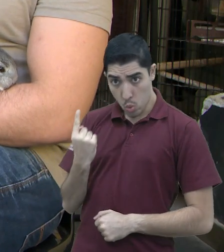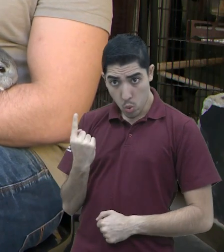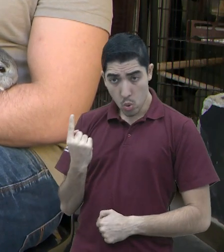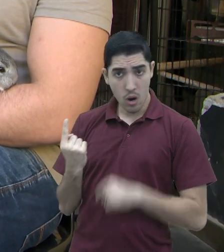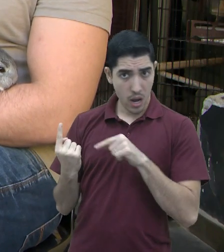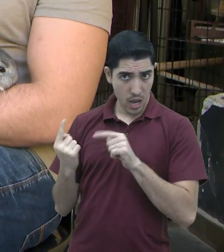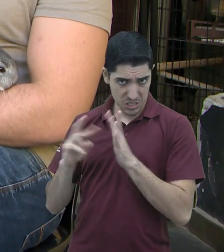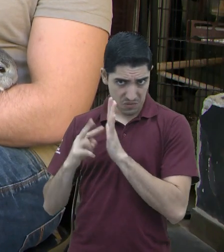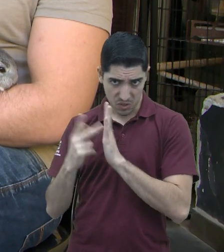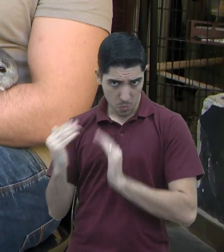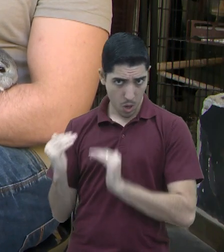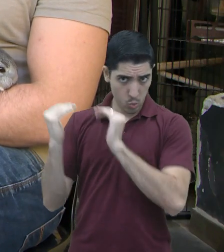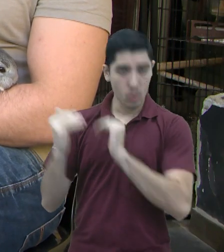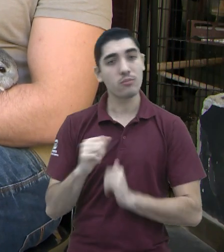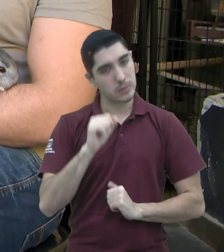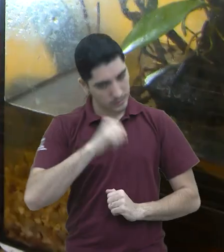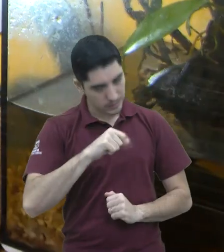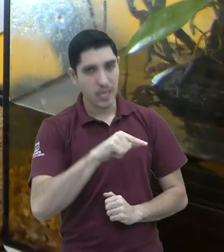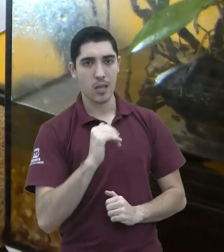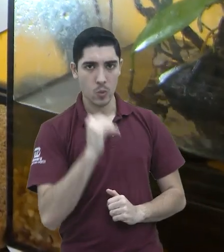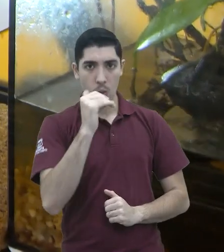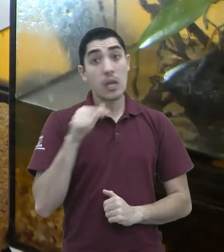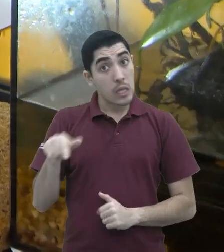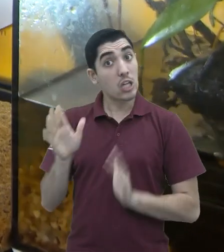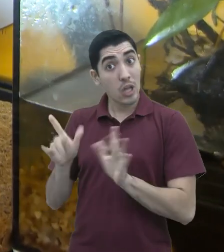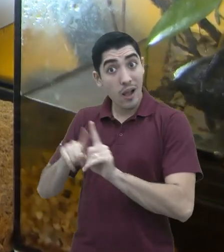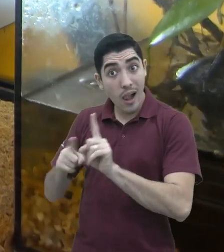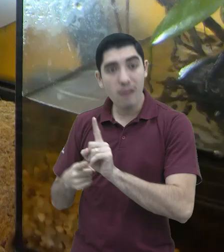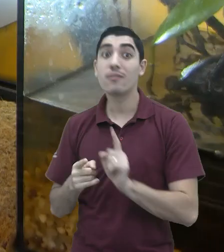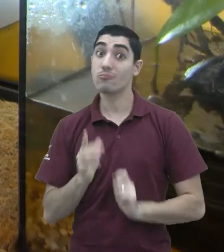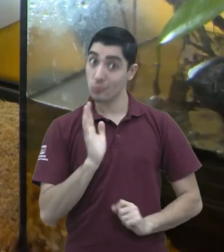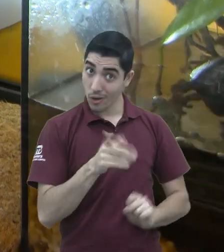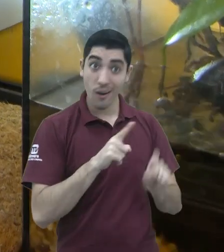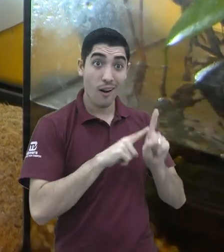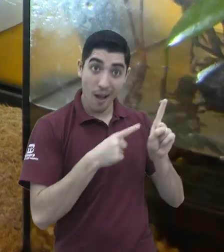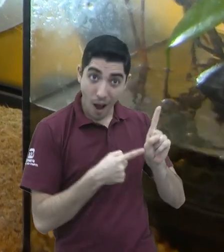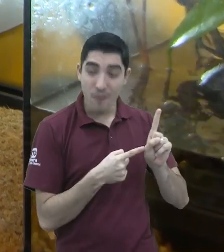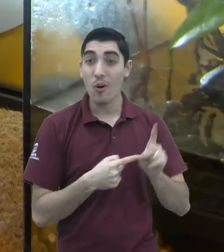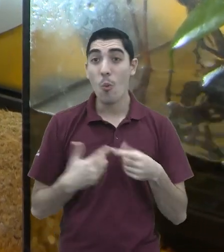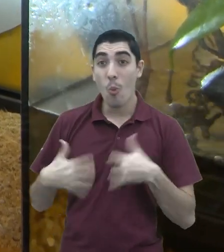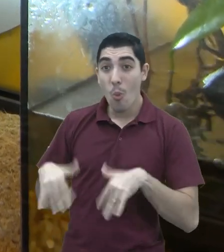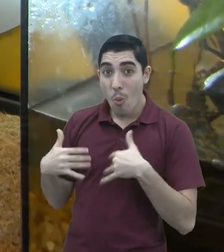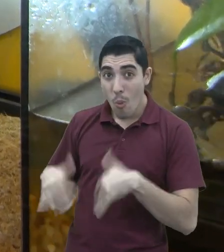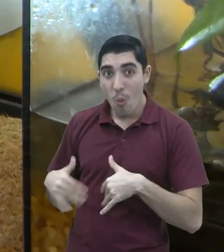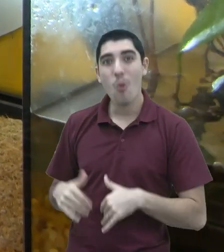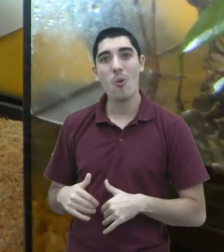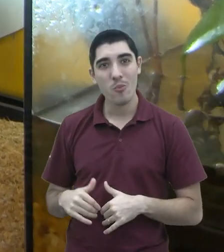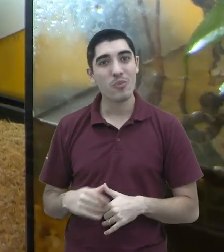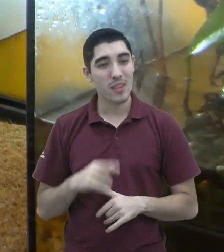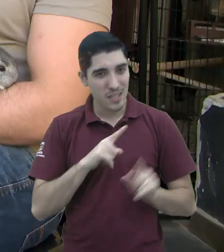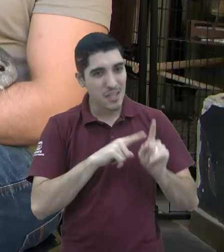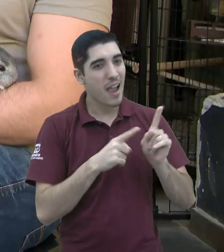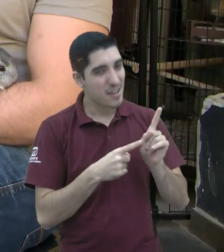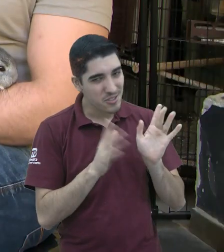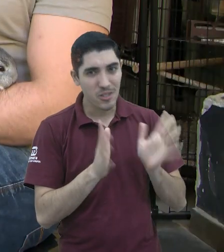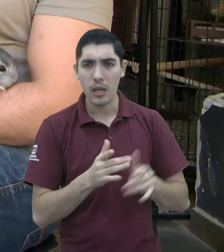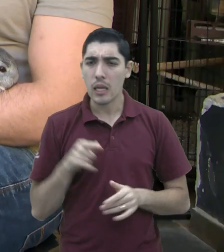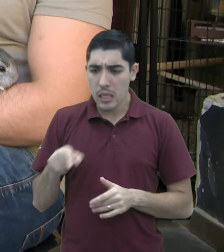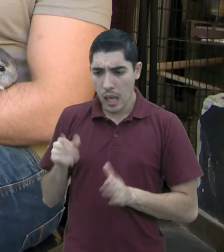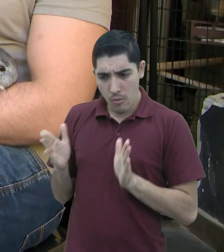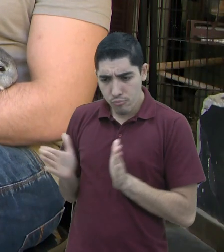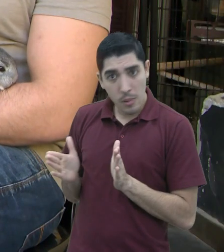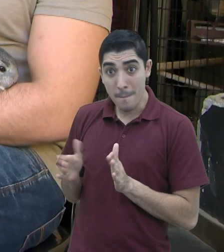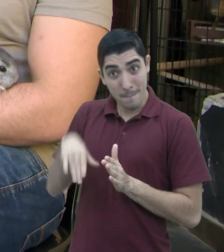aninho, já Ela é tem considerada adulta. Isso. Tanto que ela tá prenha. Já tá prenha até. Tá esperando filhotinhos aqui. Tem filhotinho. E